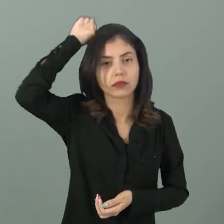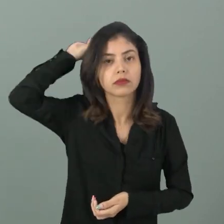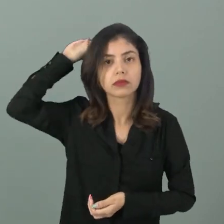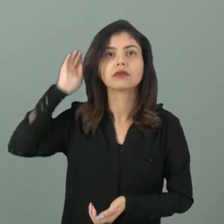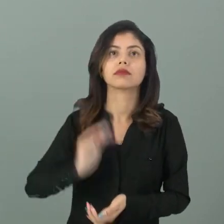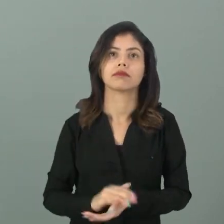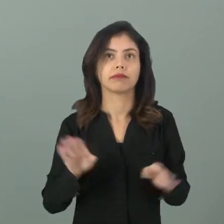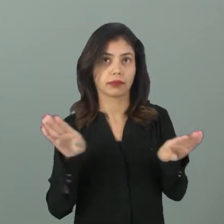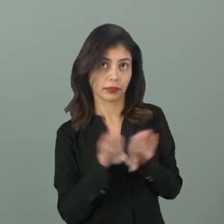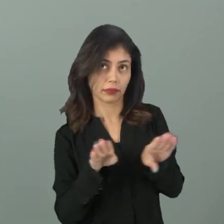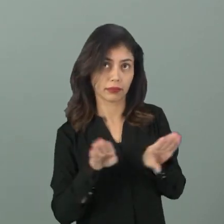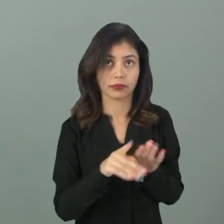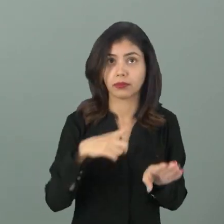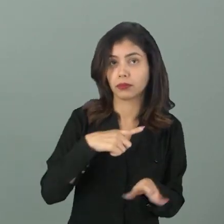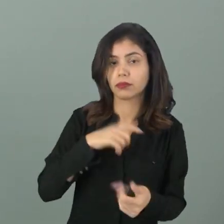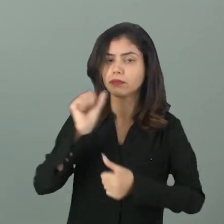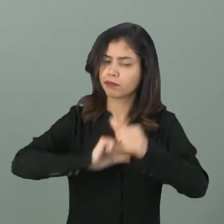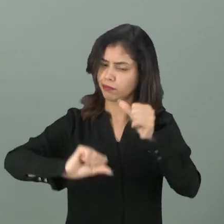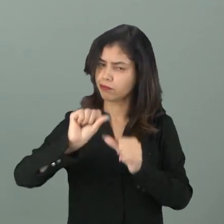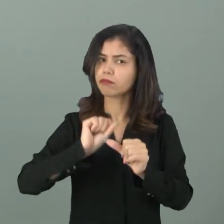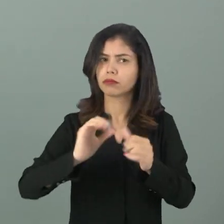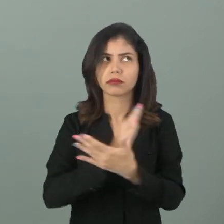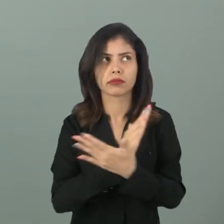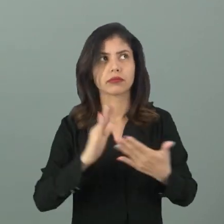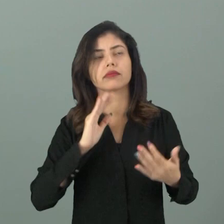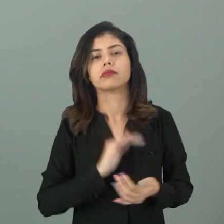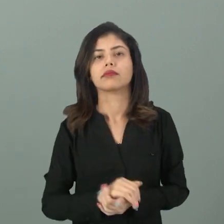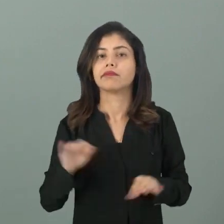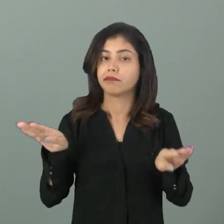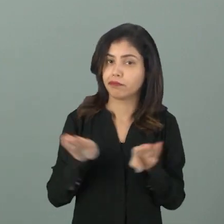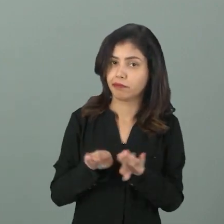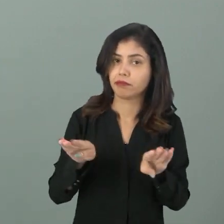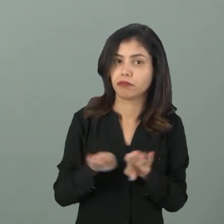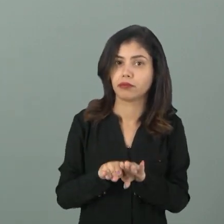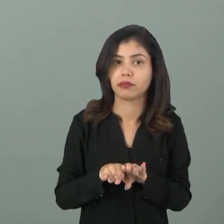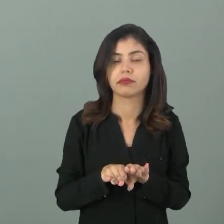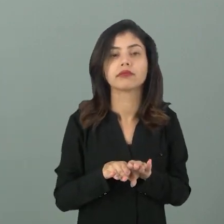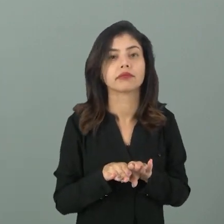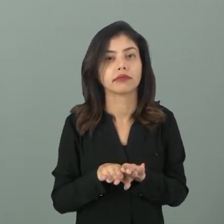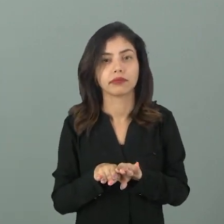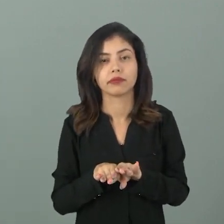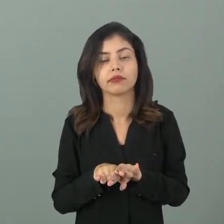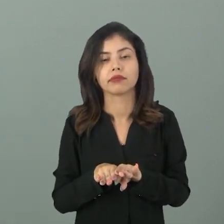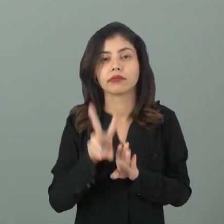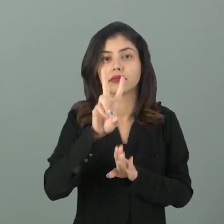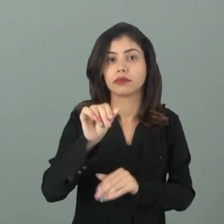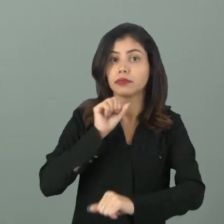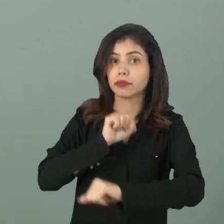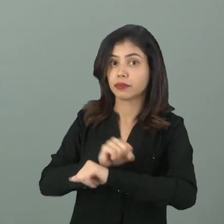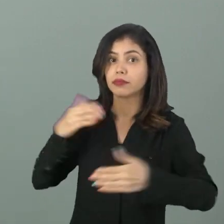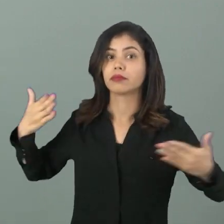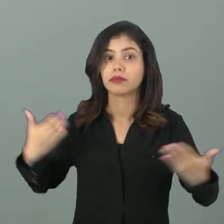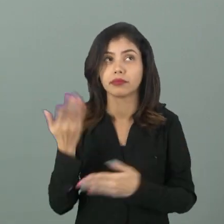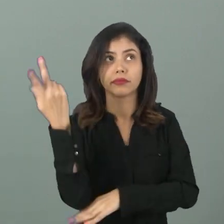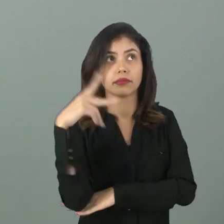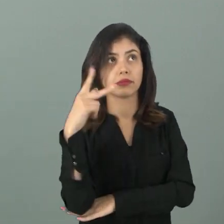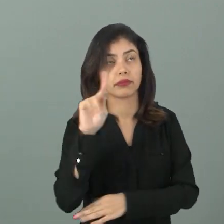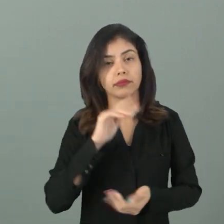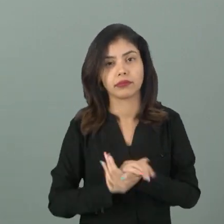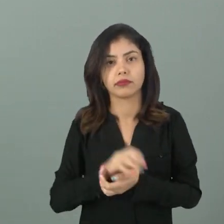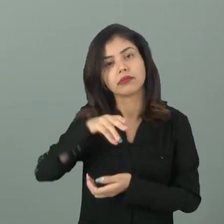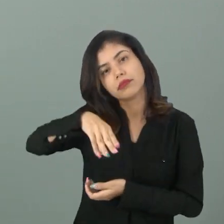onde houveram algumas mudanças, né, e também a gente vai parar aqui, né, no